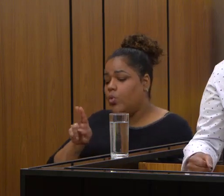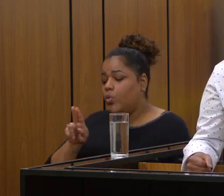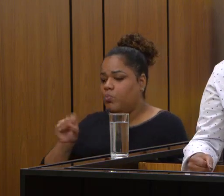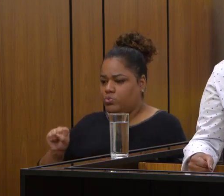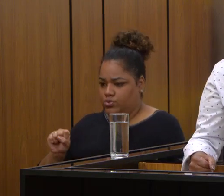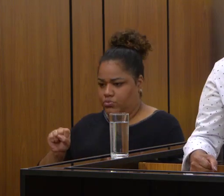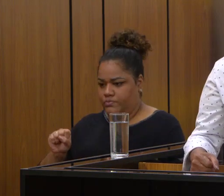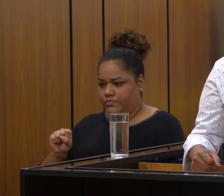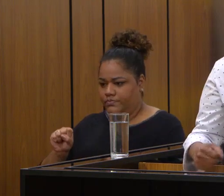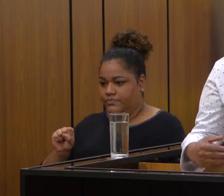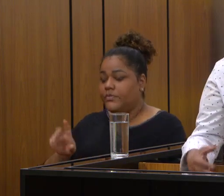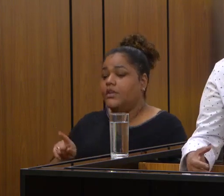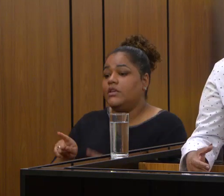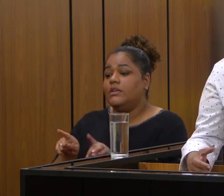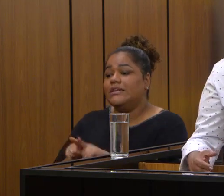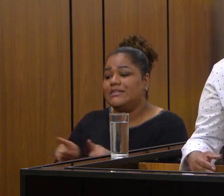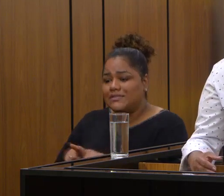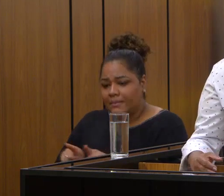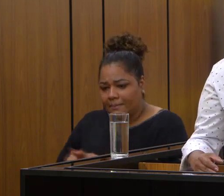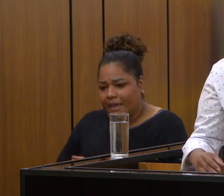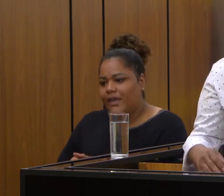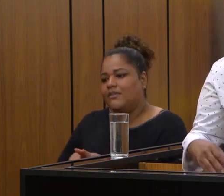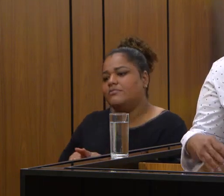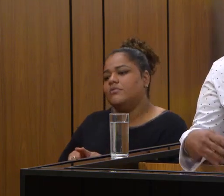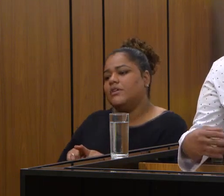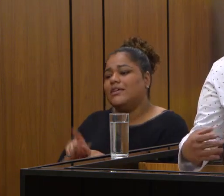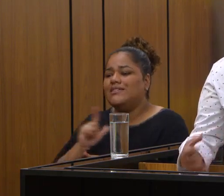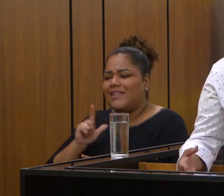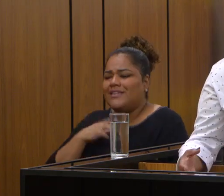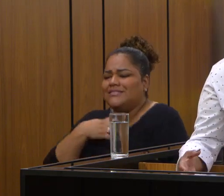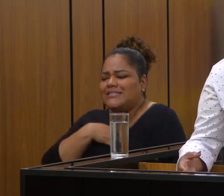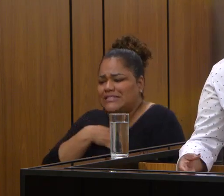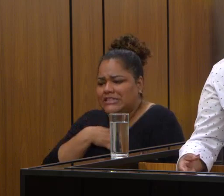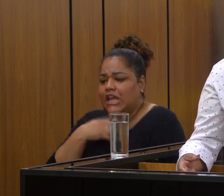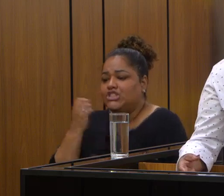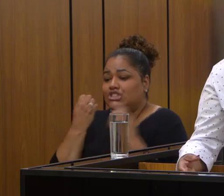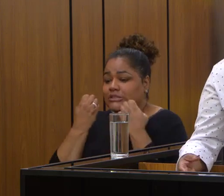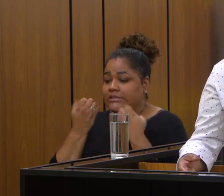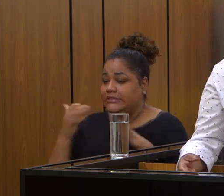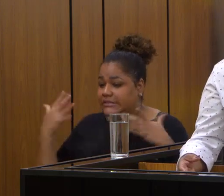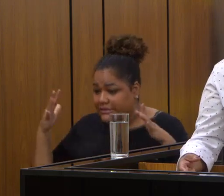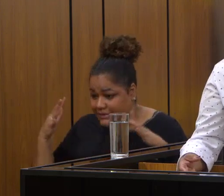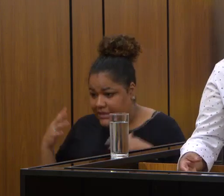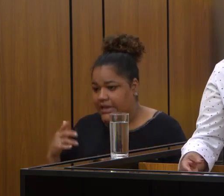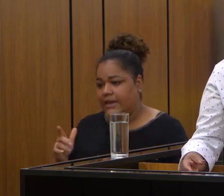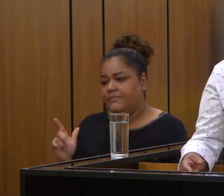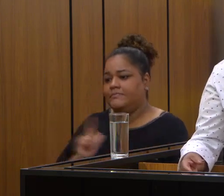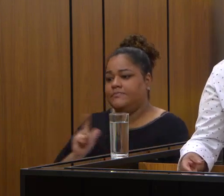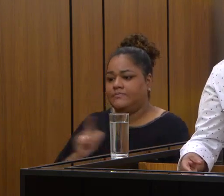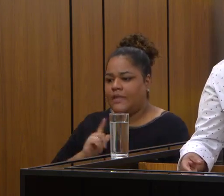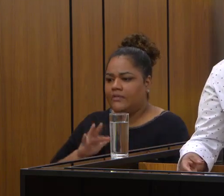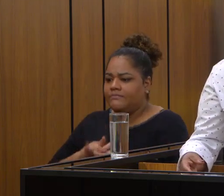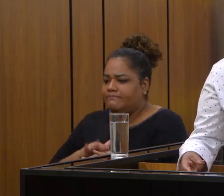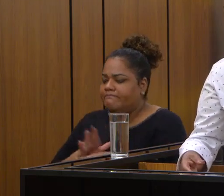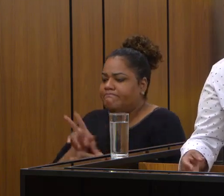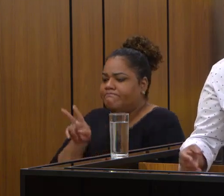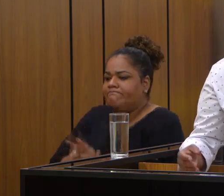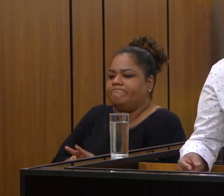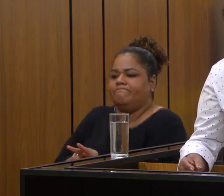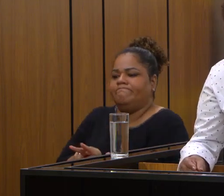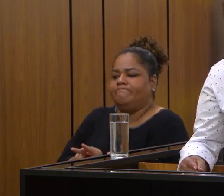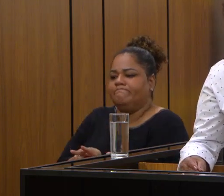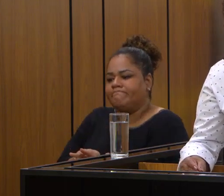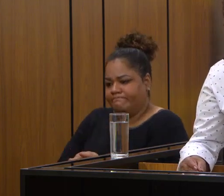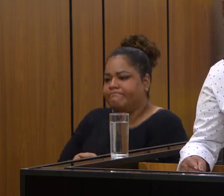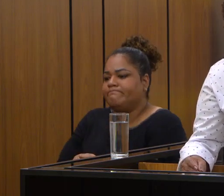dificuldades o estresse tomou conta da minha vida eu fui para cama como